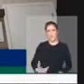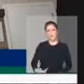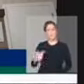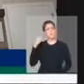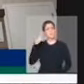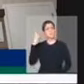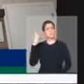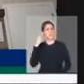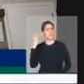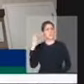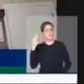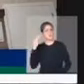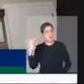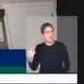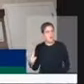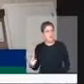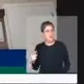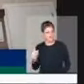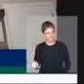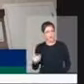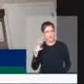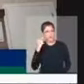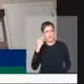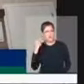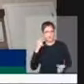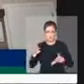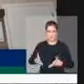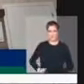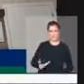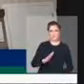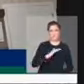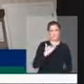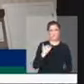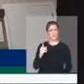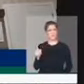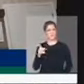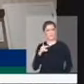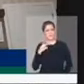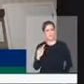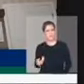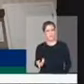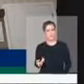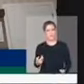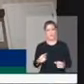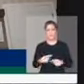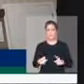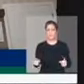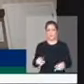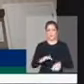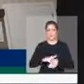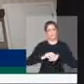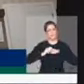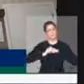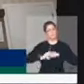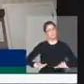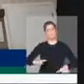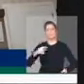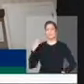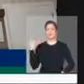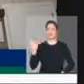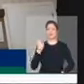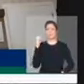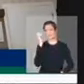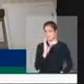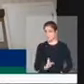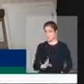é quando ele diz é normal nascer e morrer uma pandemia desta dimensão que pode colocar o brasil já está colocado